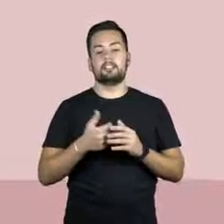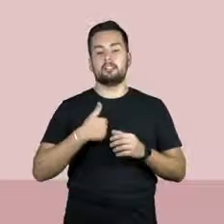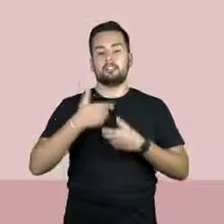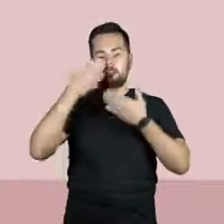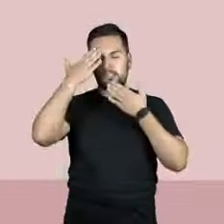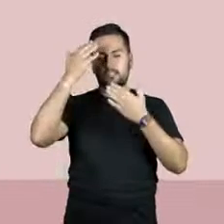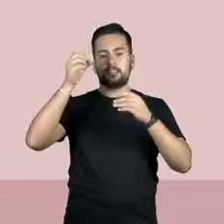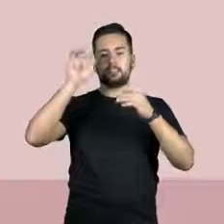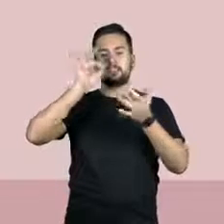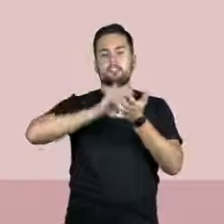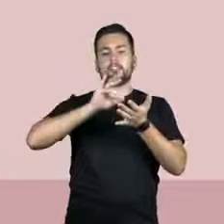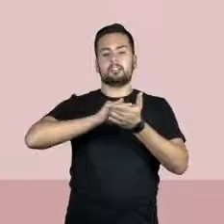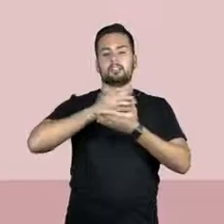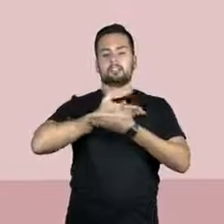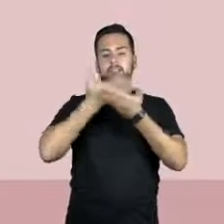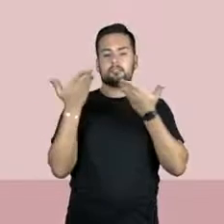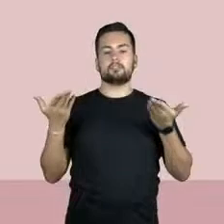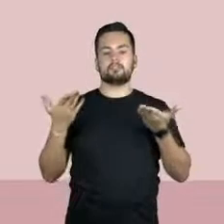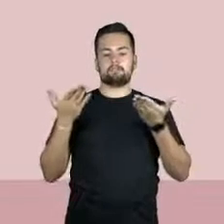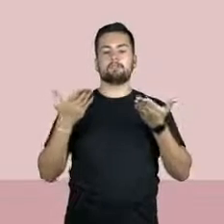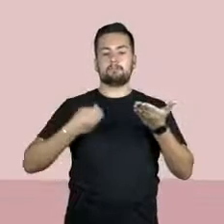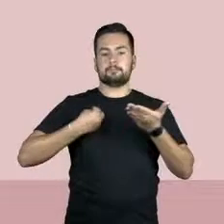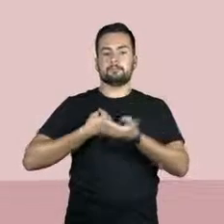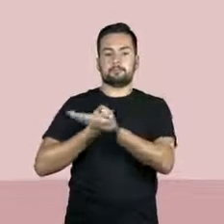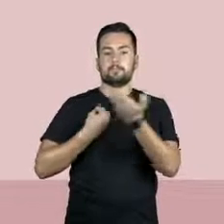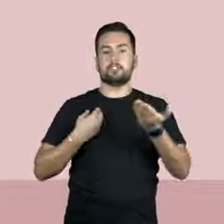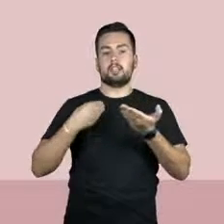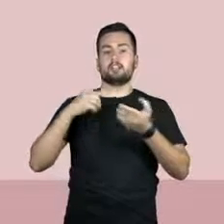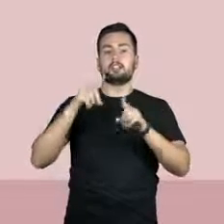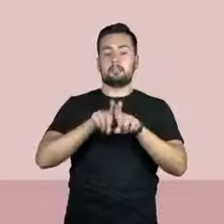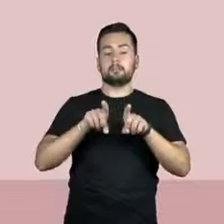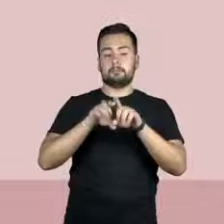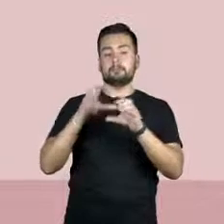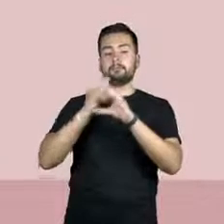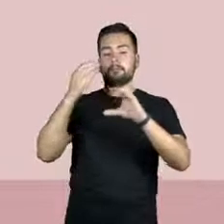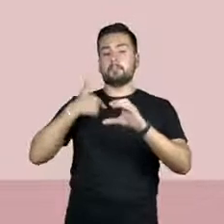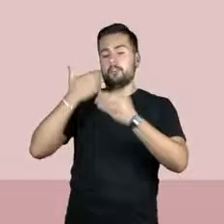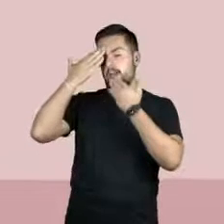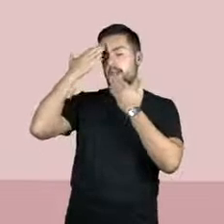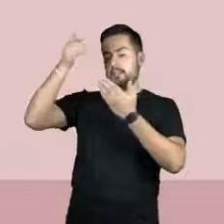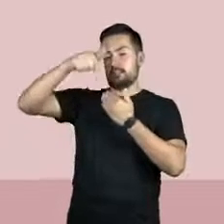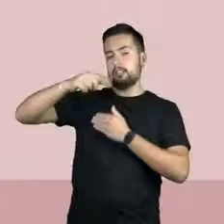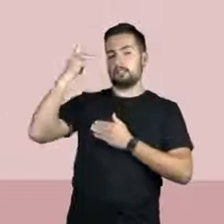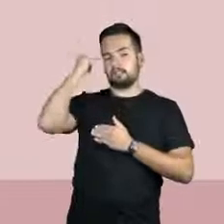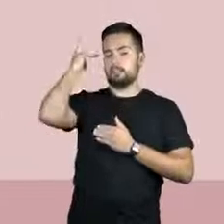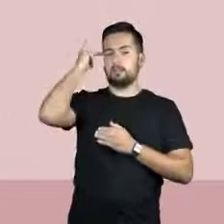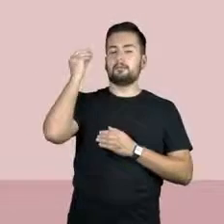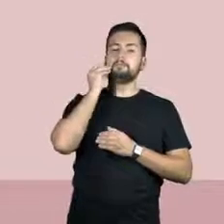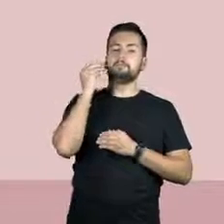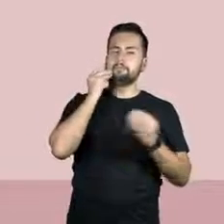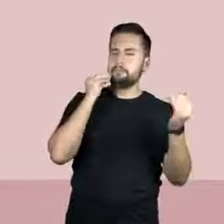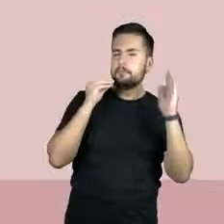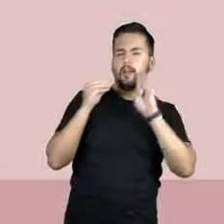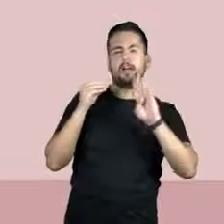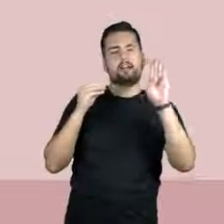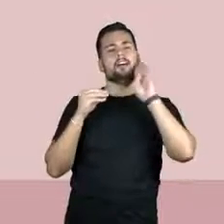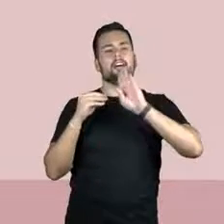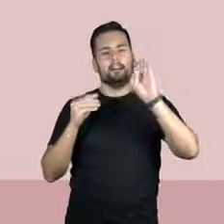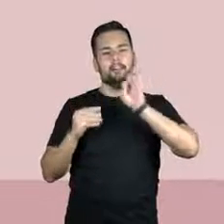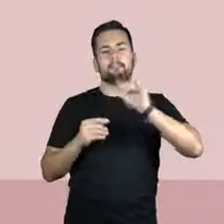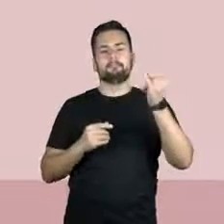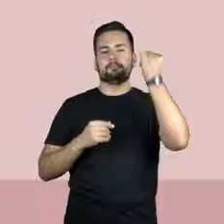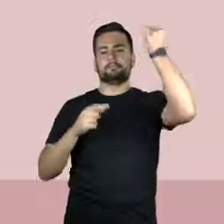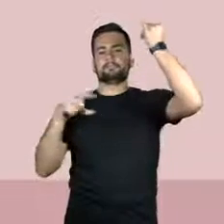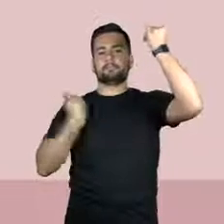vocês novamente. Eu gostaria de agradecer ao CREA de São Paulo pela oportunidade. Tá? Essa é uma oportunidade muito interessante, né? Na verdade, geralmente, quando a